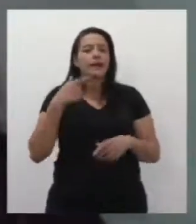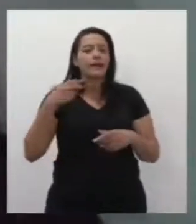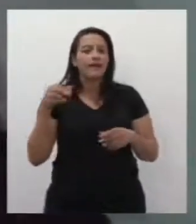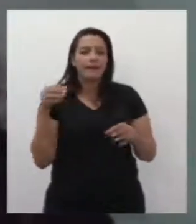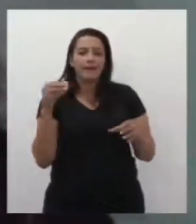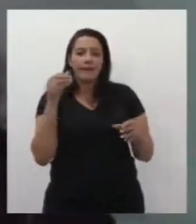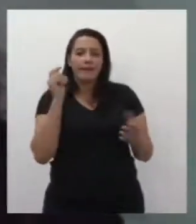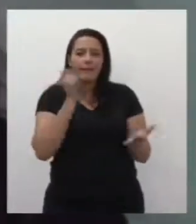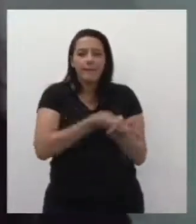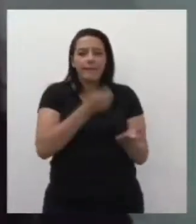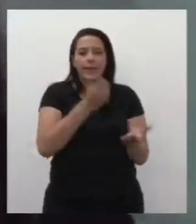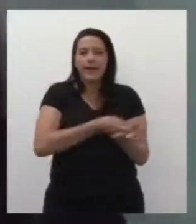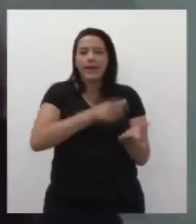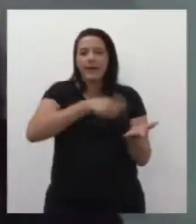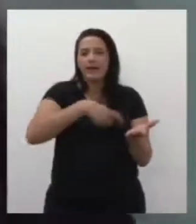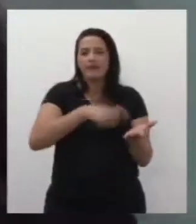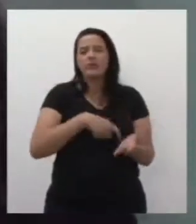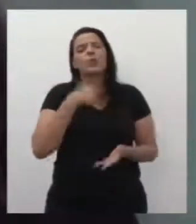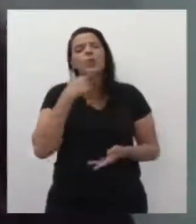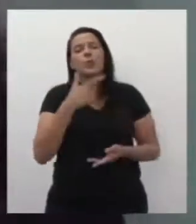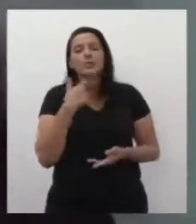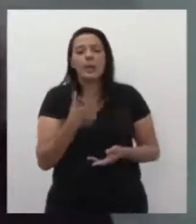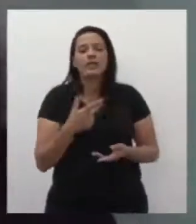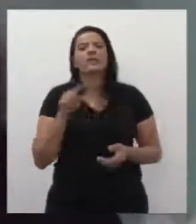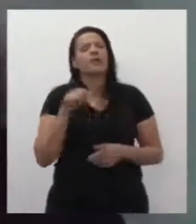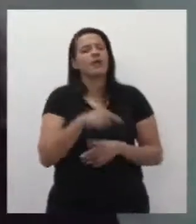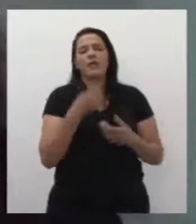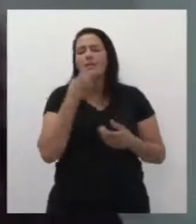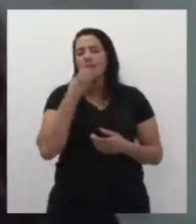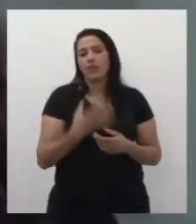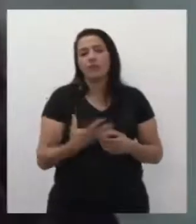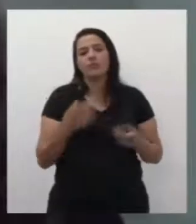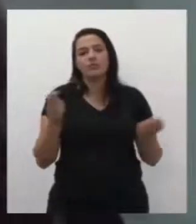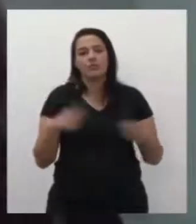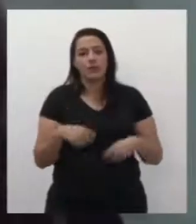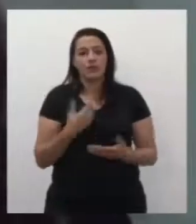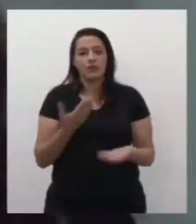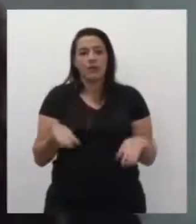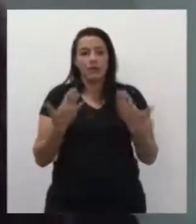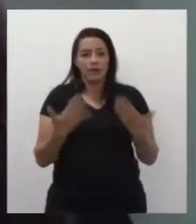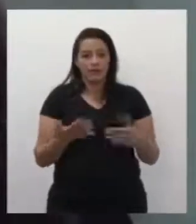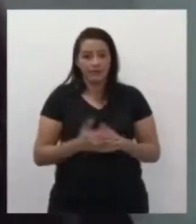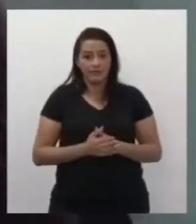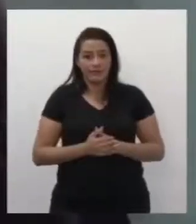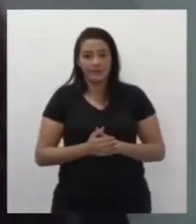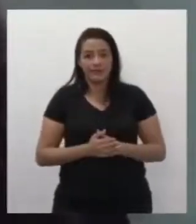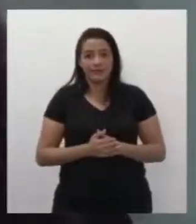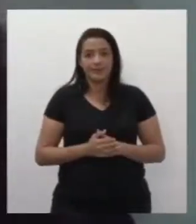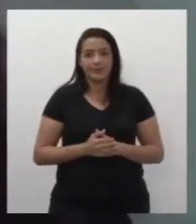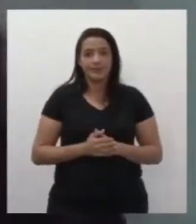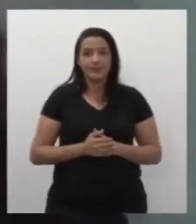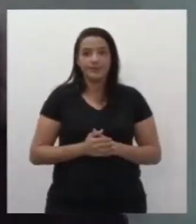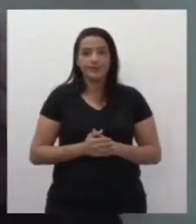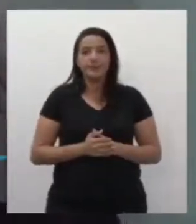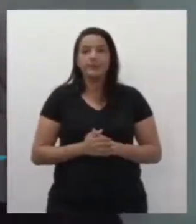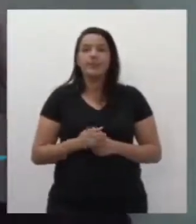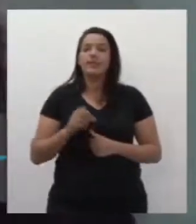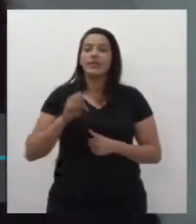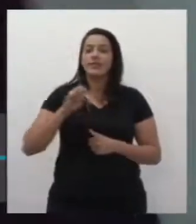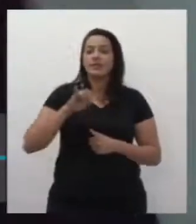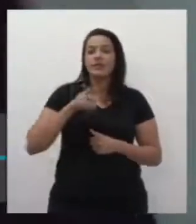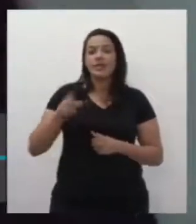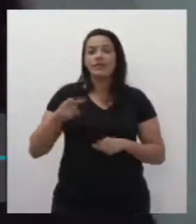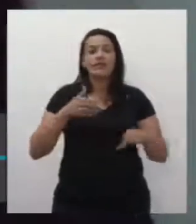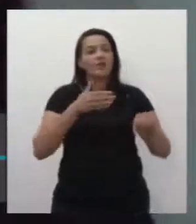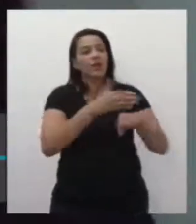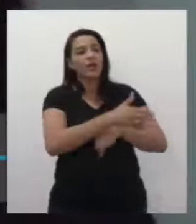né? E a gente também tem a função de baixar offline. A Maia trouxe isso no discurso dela. O que é o baixar offline? O aluno foi no shopping,